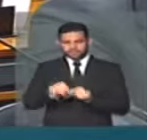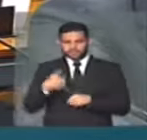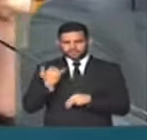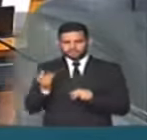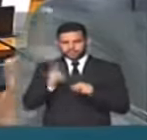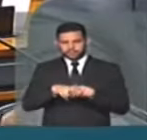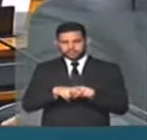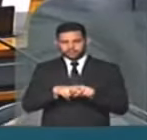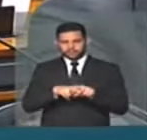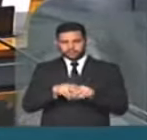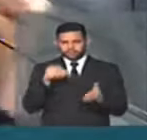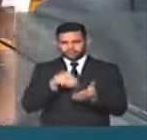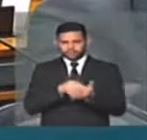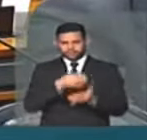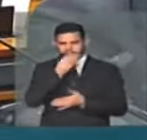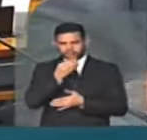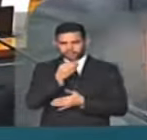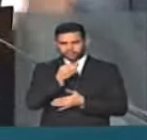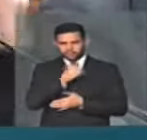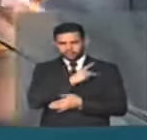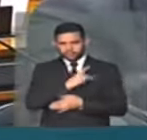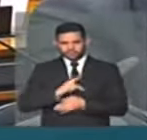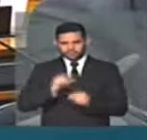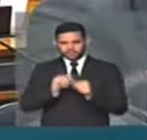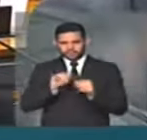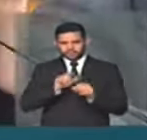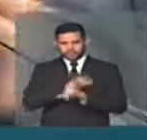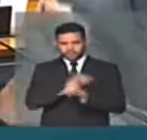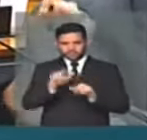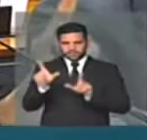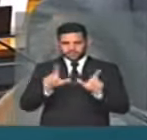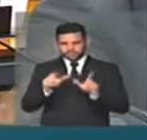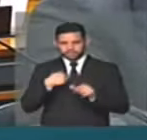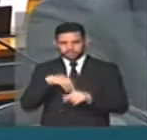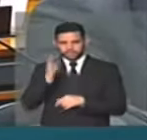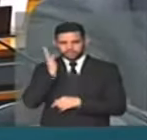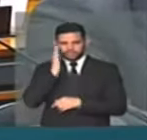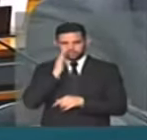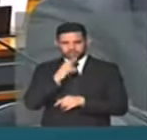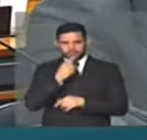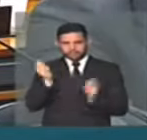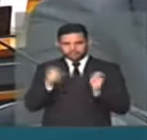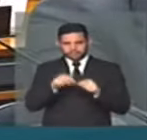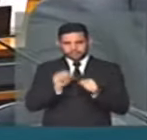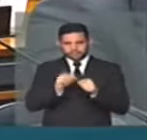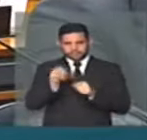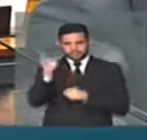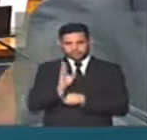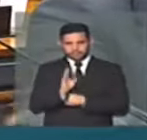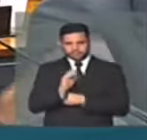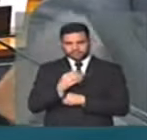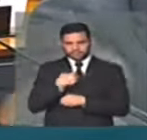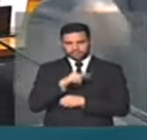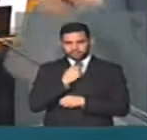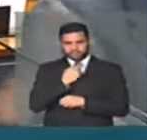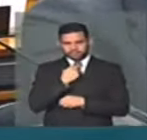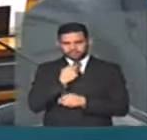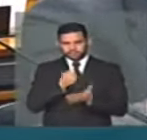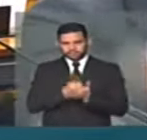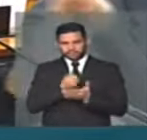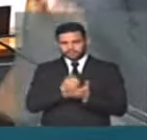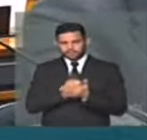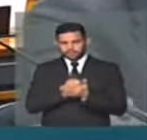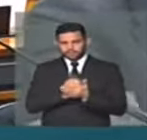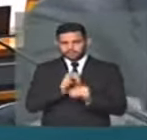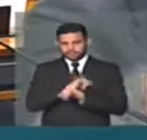redução da maioridade. E por último, opinião pública é feita pela mídia, e nós sabemos o que a mídia é capaz de fazer no Brasil, e nós não podemos nos pautar